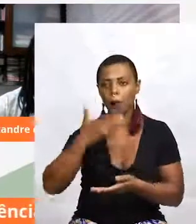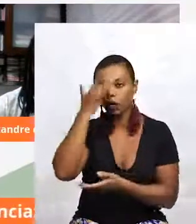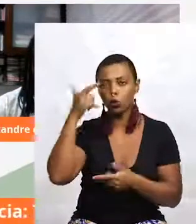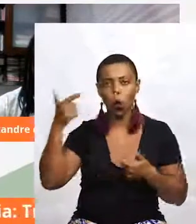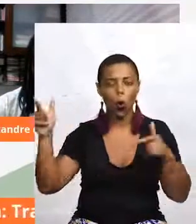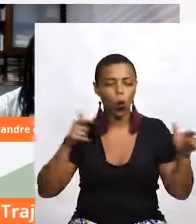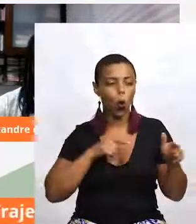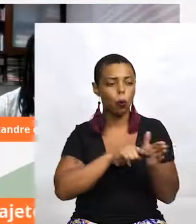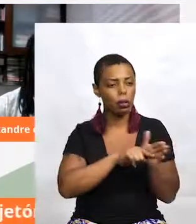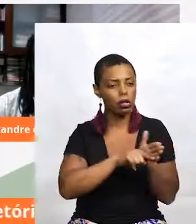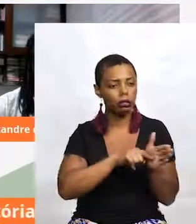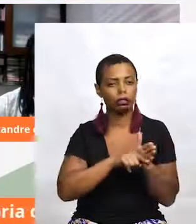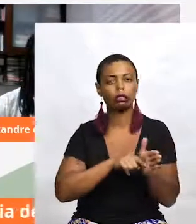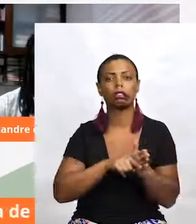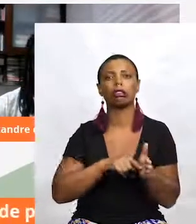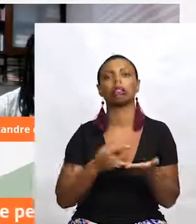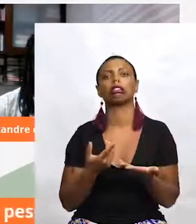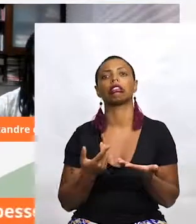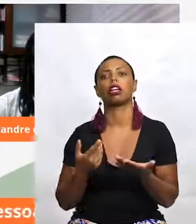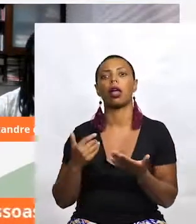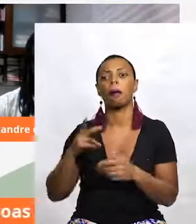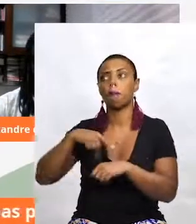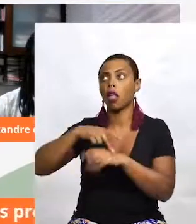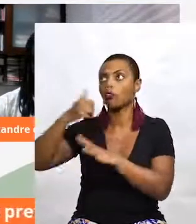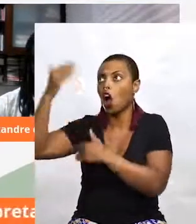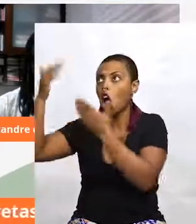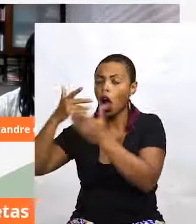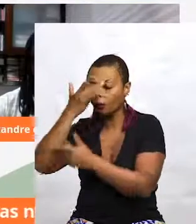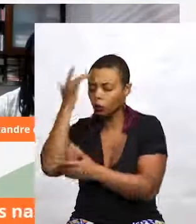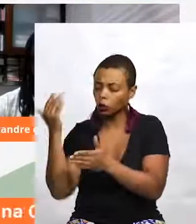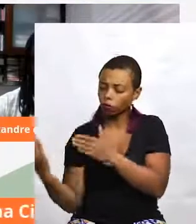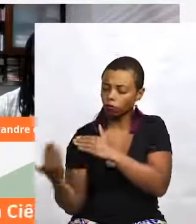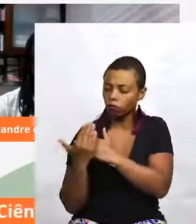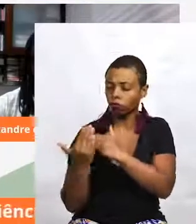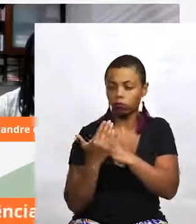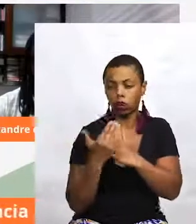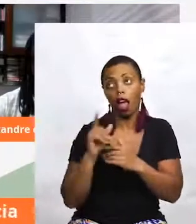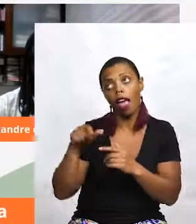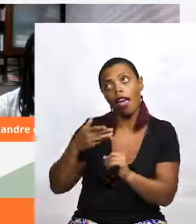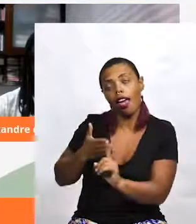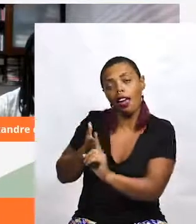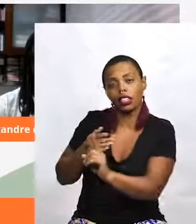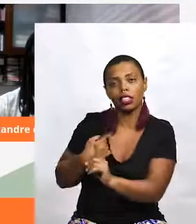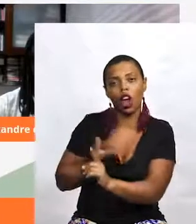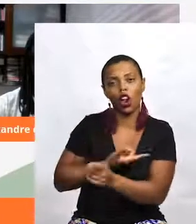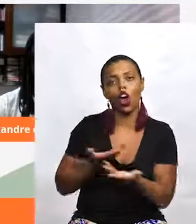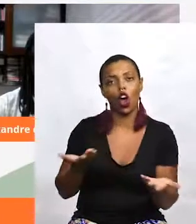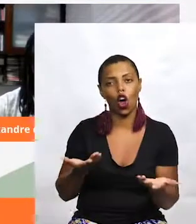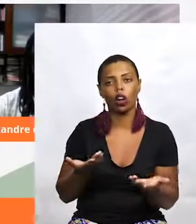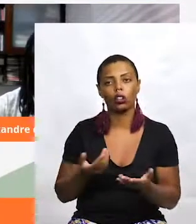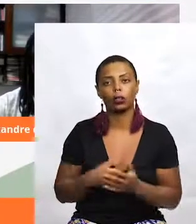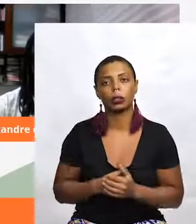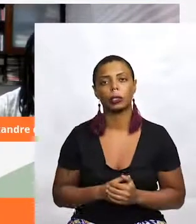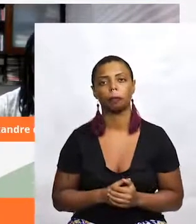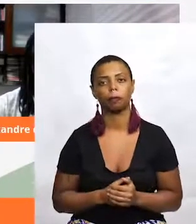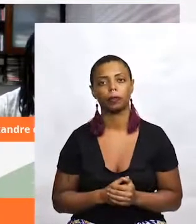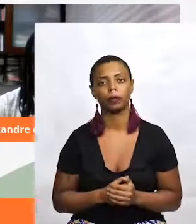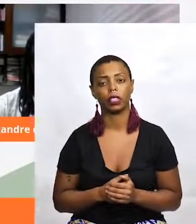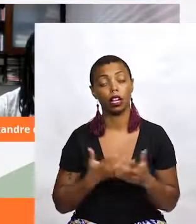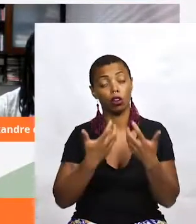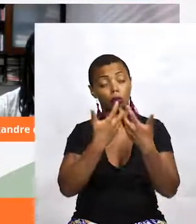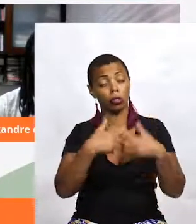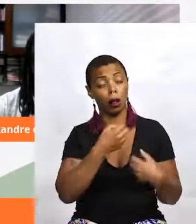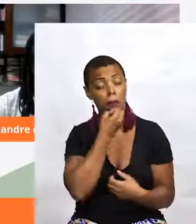pesquisadores, colaborações com pesquisadores fora do país, e às vezes eles acabam sendo a nossa referência, né? Isso é uma coisa muito bacana e funciona muito